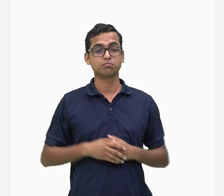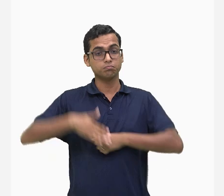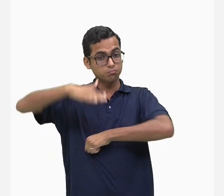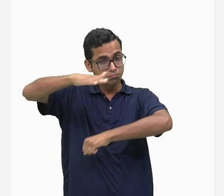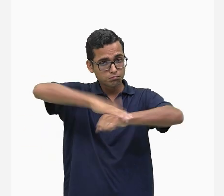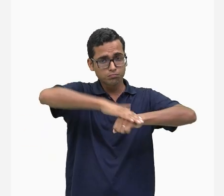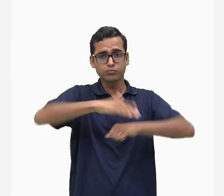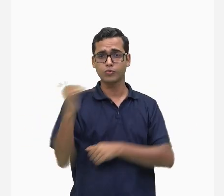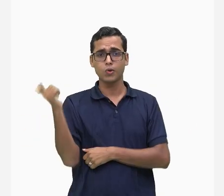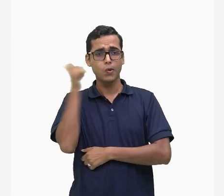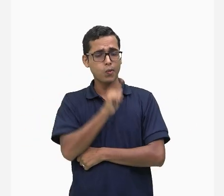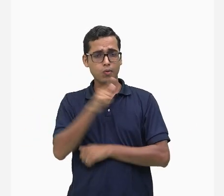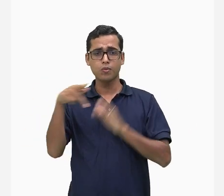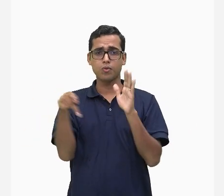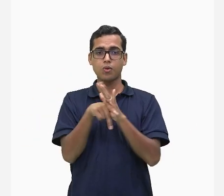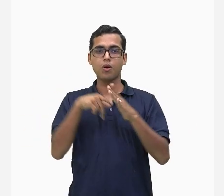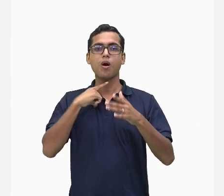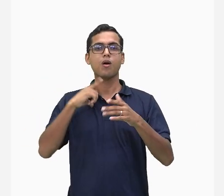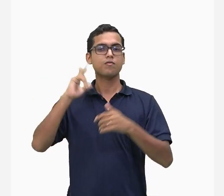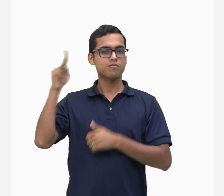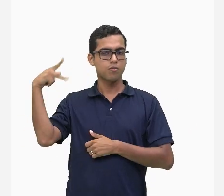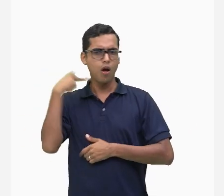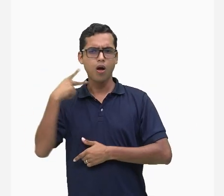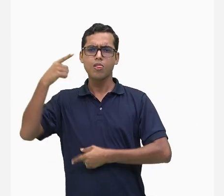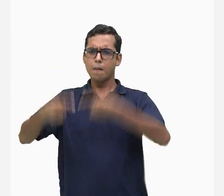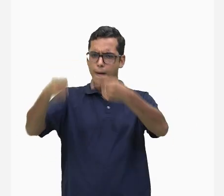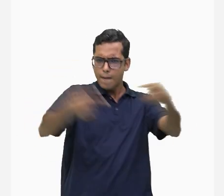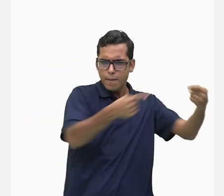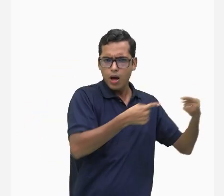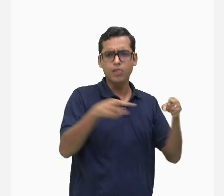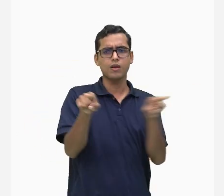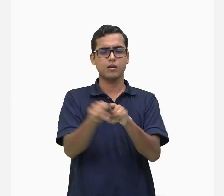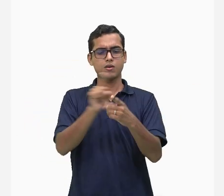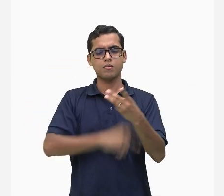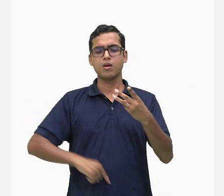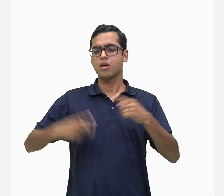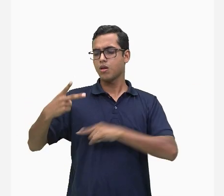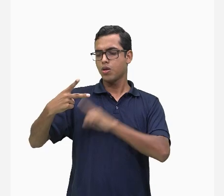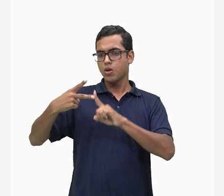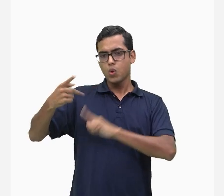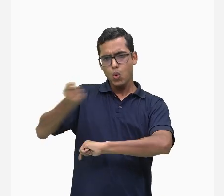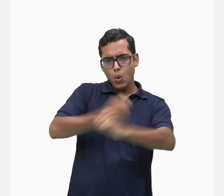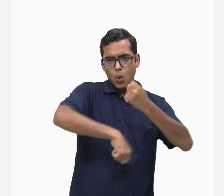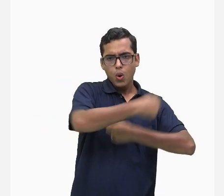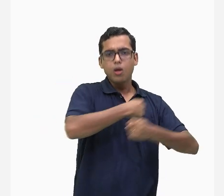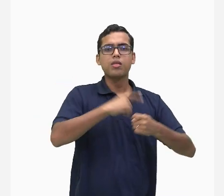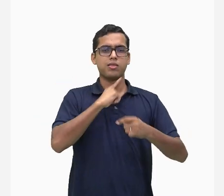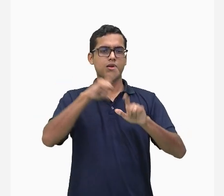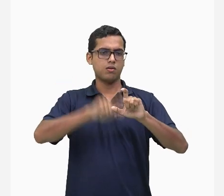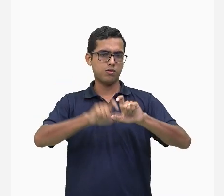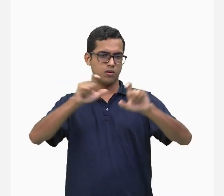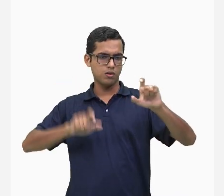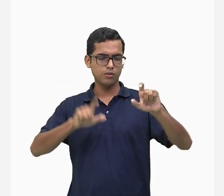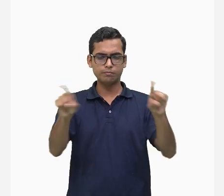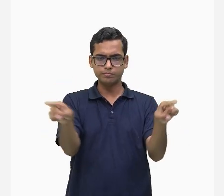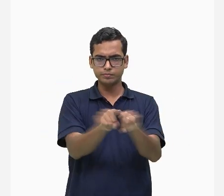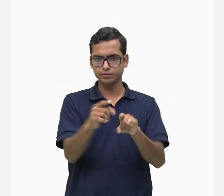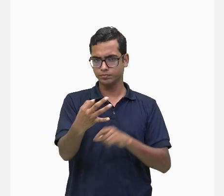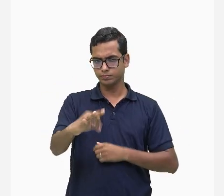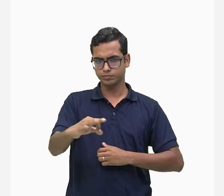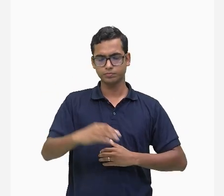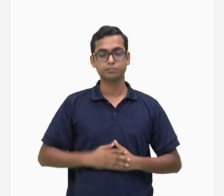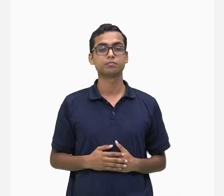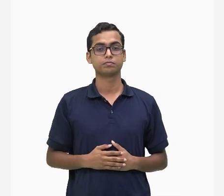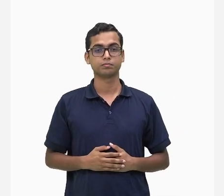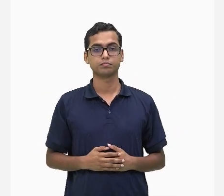autonomia, tanto na parte política quanto na parte econômica. E nós iremos estudar que parte desses membros, né,